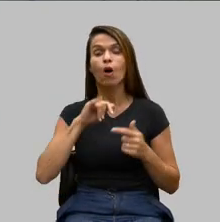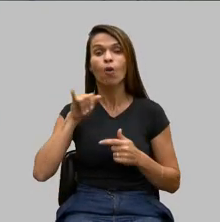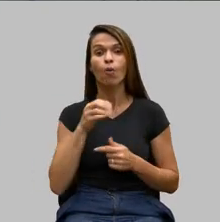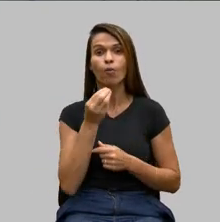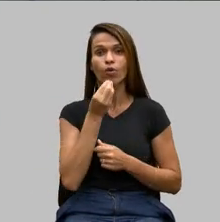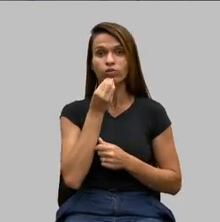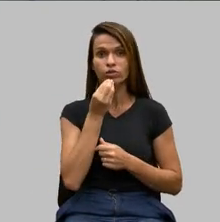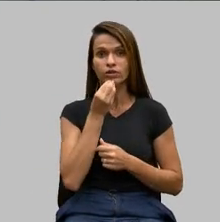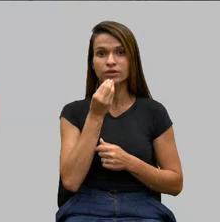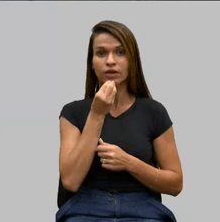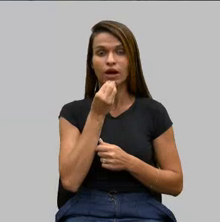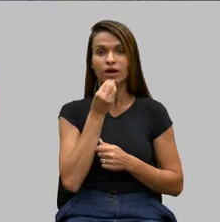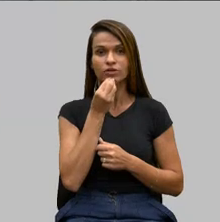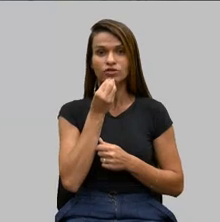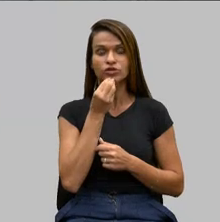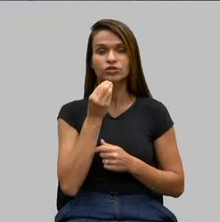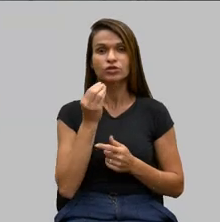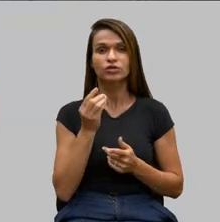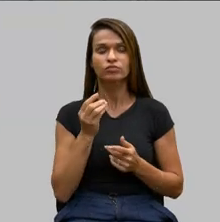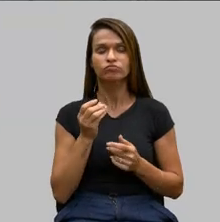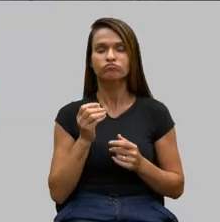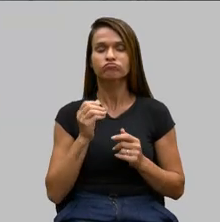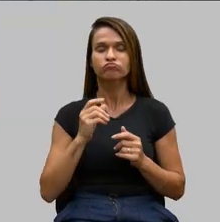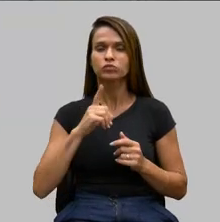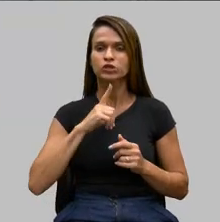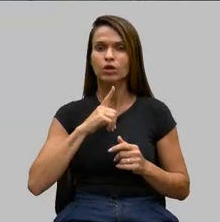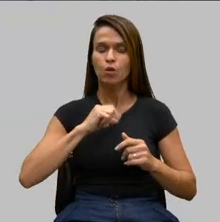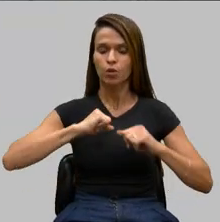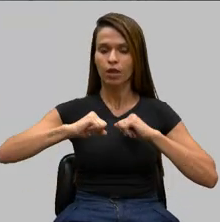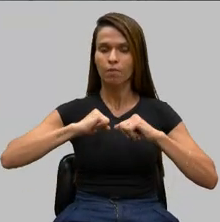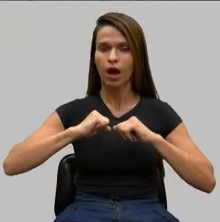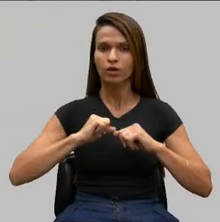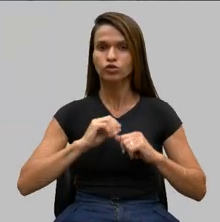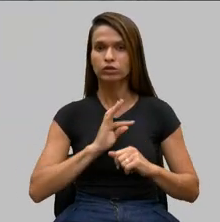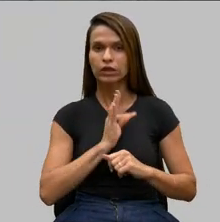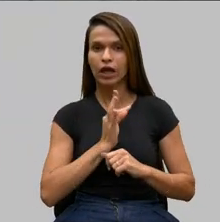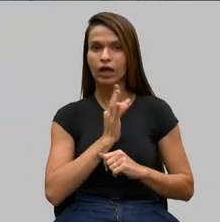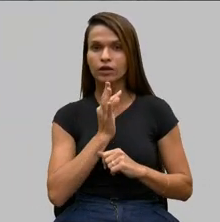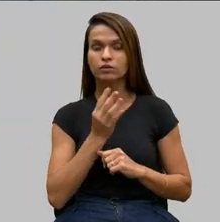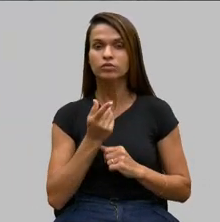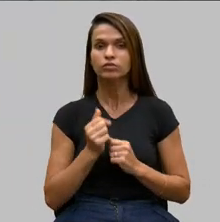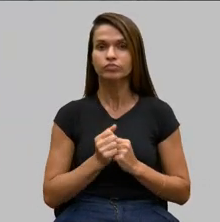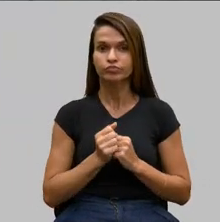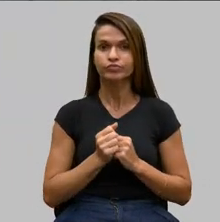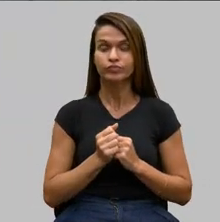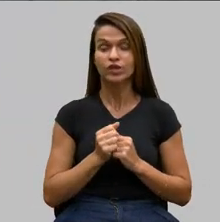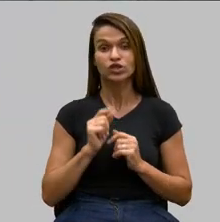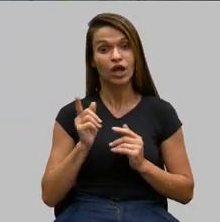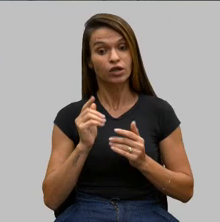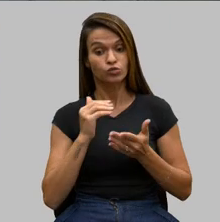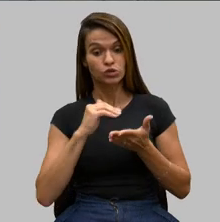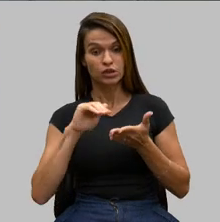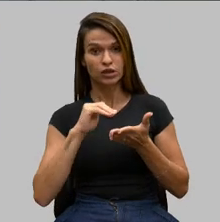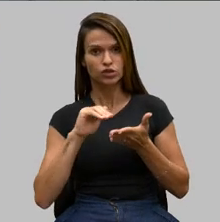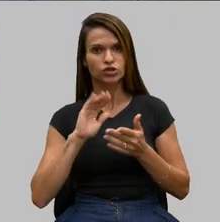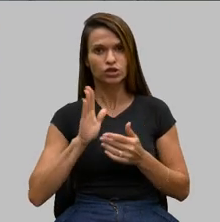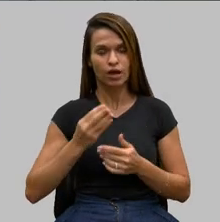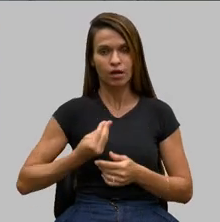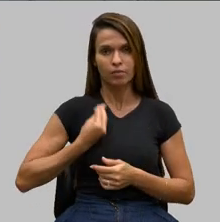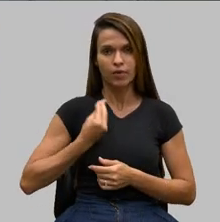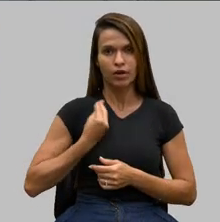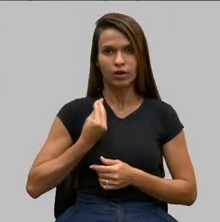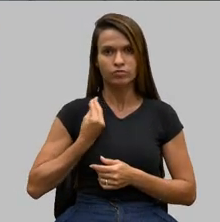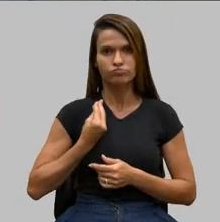oportunidade de realizarmos um debate técnico eh já que os secretários que aqui estiveram estavam